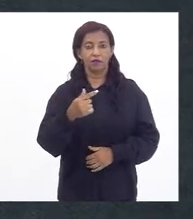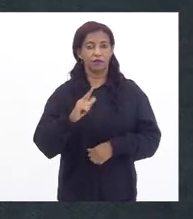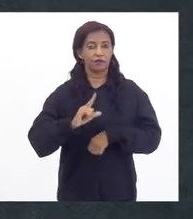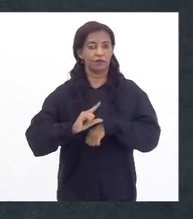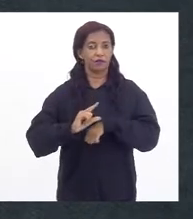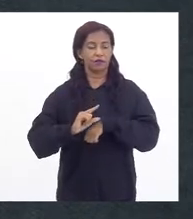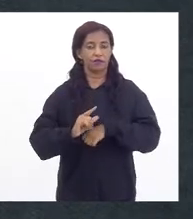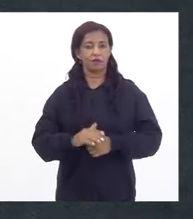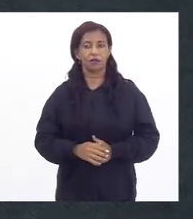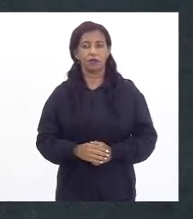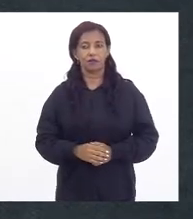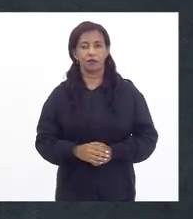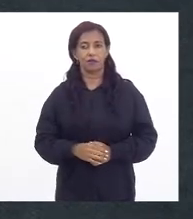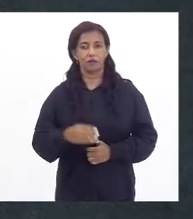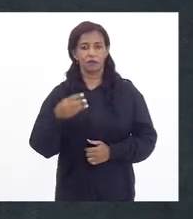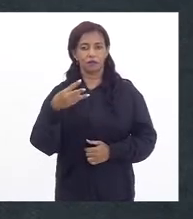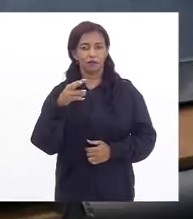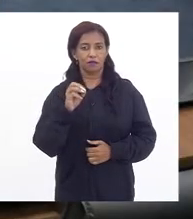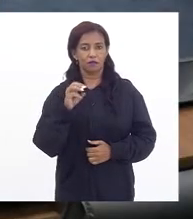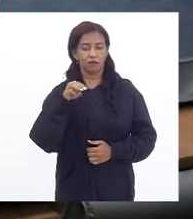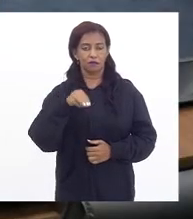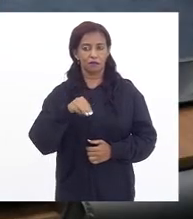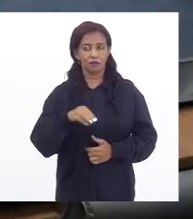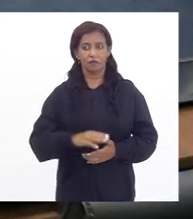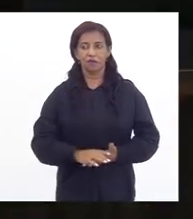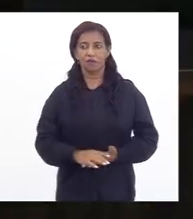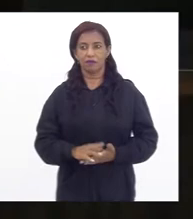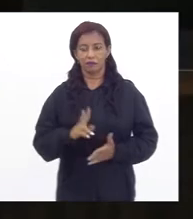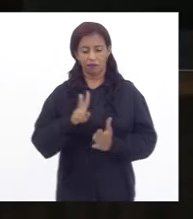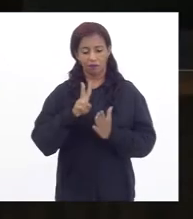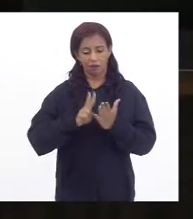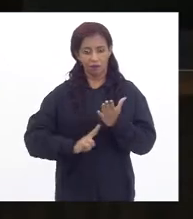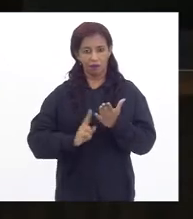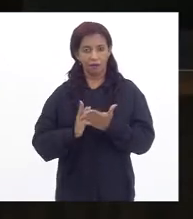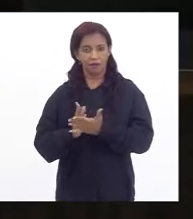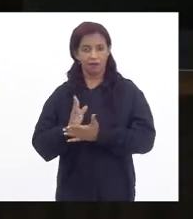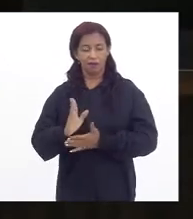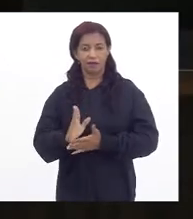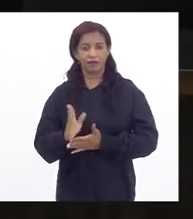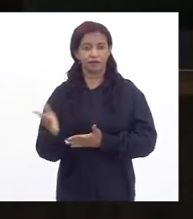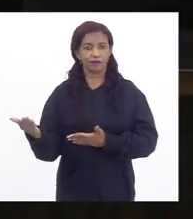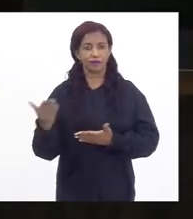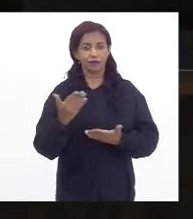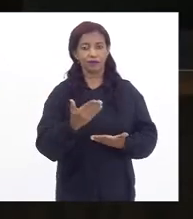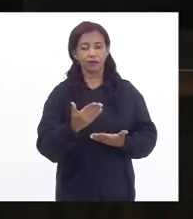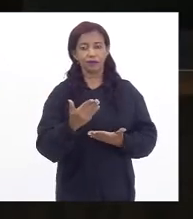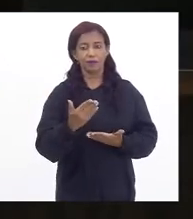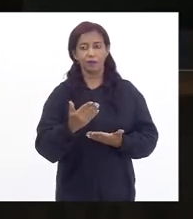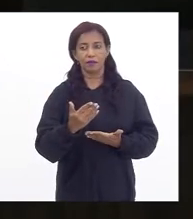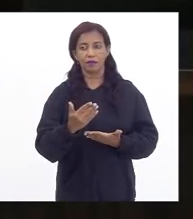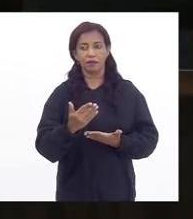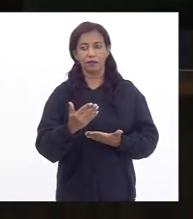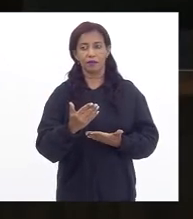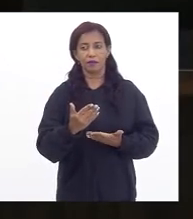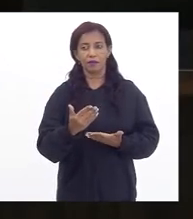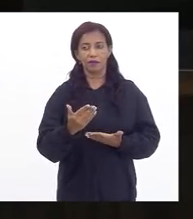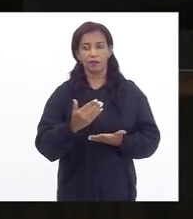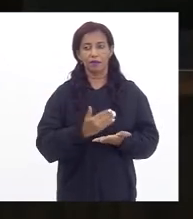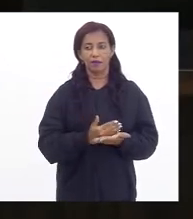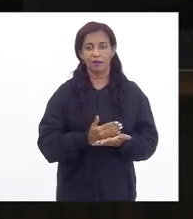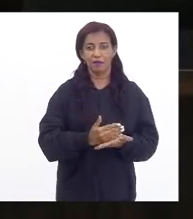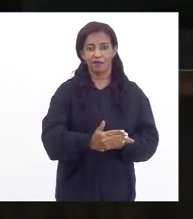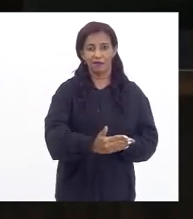17 horas e 30 minutos. Lida e aprovada a ata, passa-se ao expediente final.